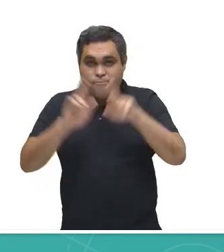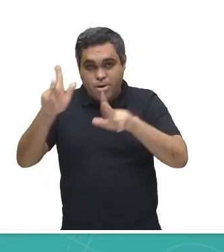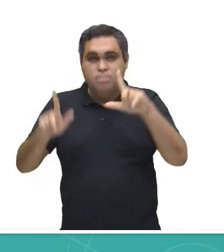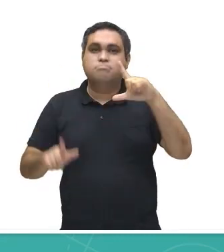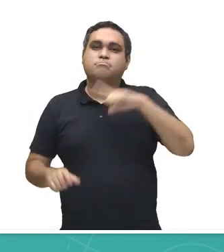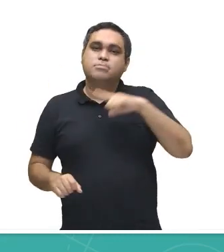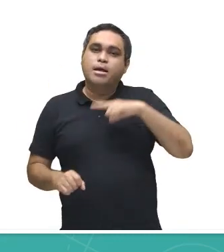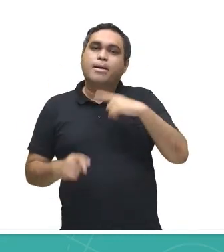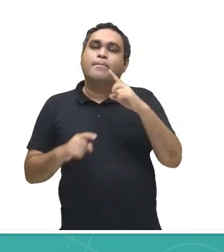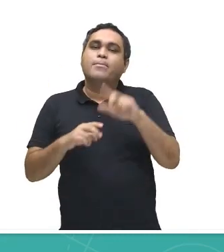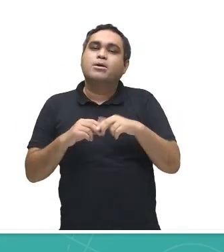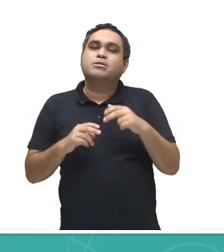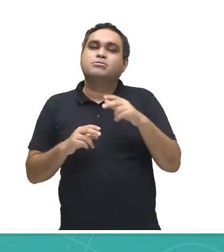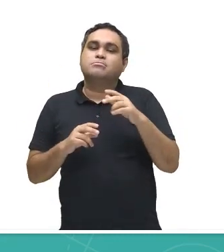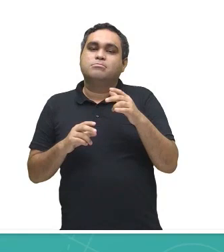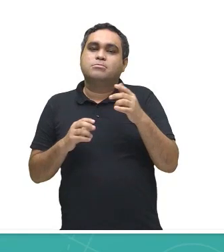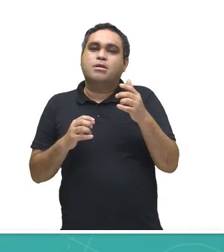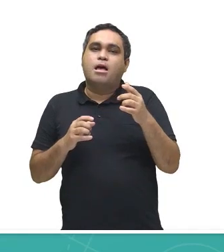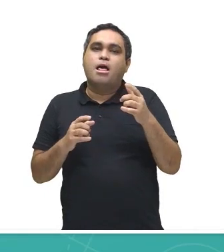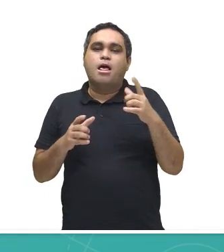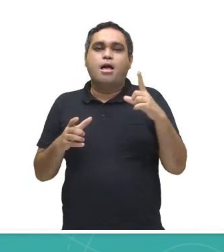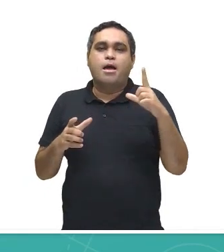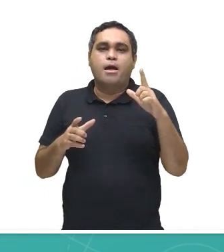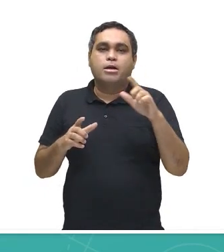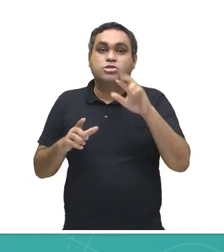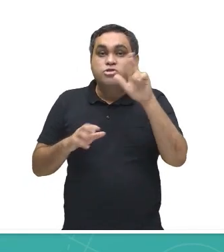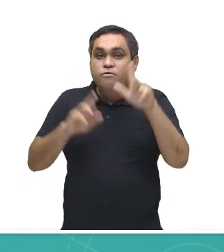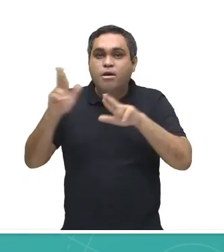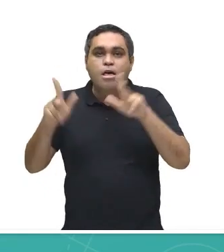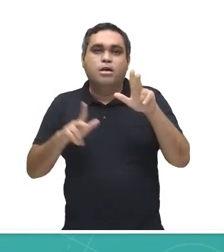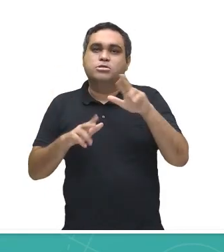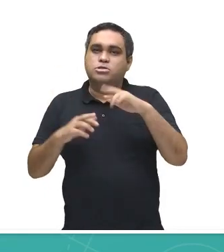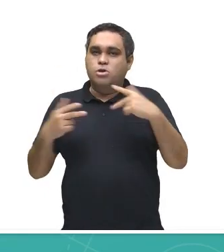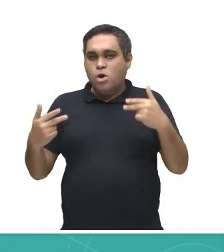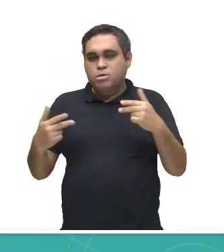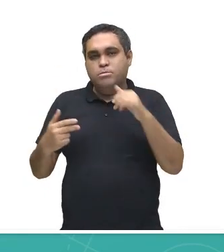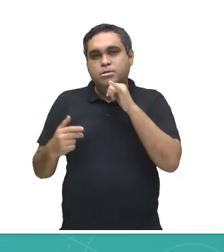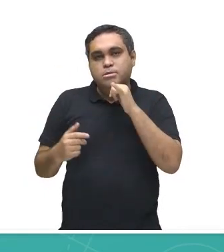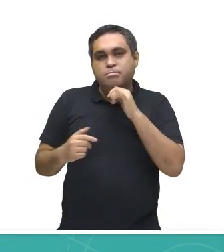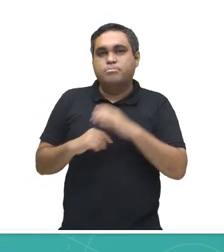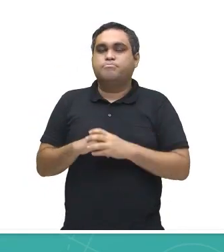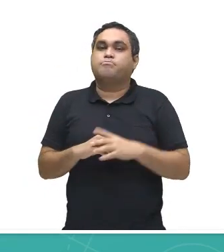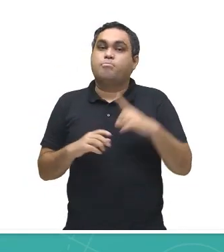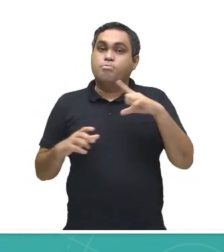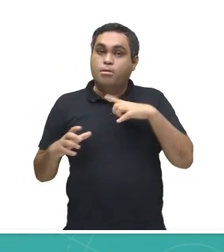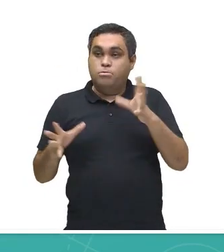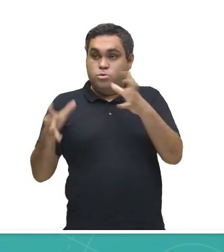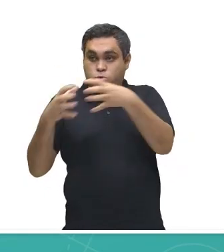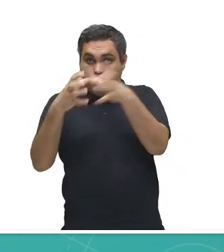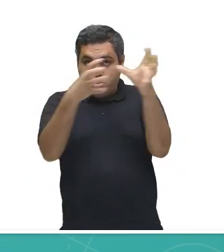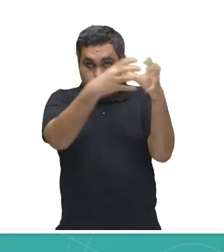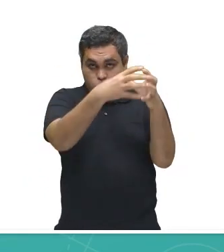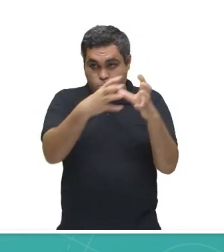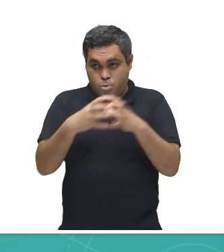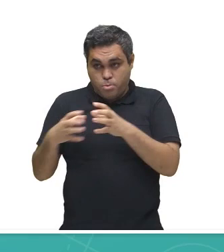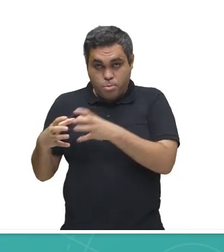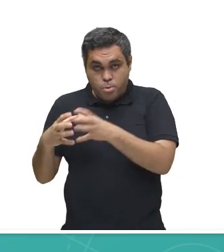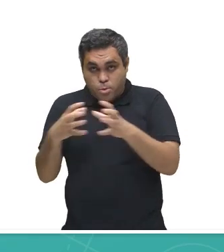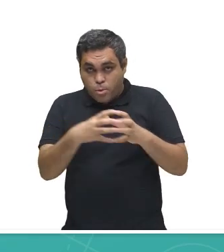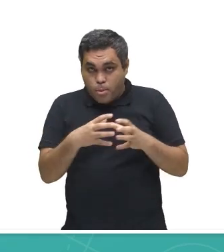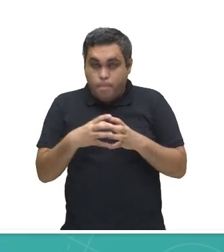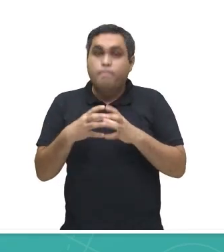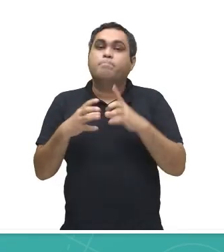dessas diferenças regionais, a gente também observa que vai ocorrer diferenças tanto da parte da natureza, o clima,